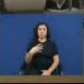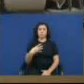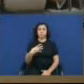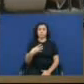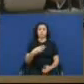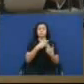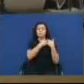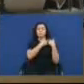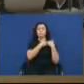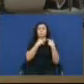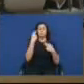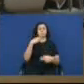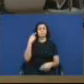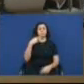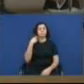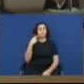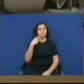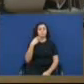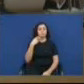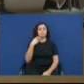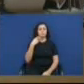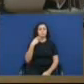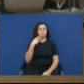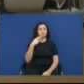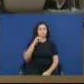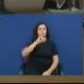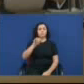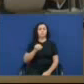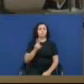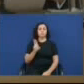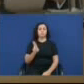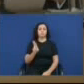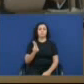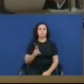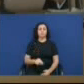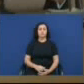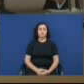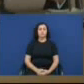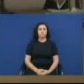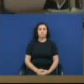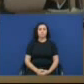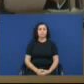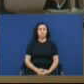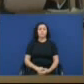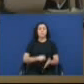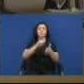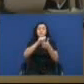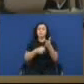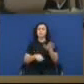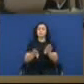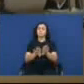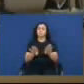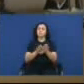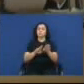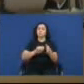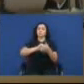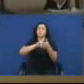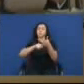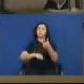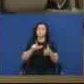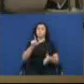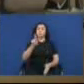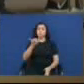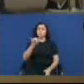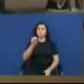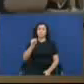121/2014. O autor é o vereador José Eduardo Monteiro Júnior e assina junto o senhor Luiz